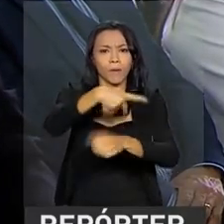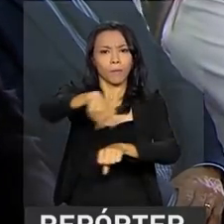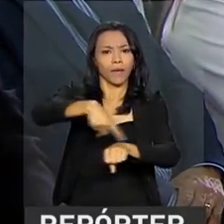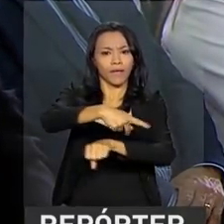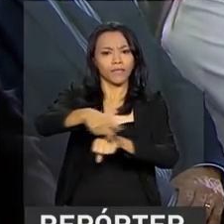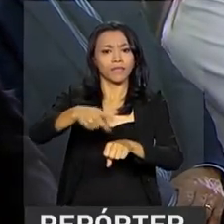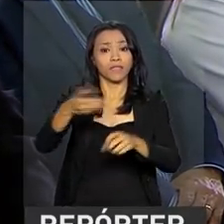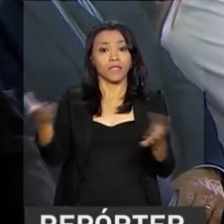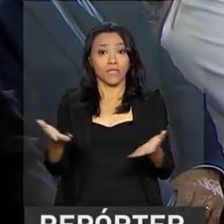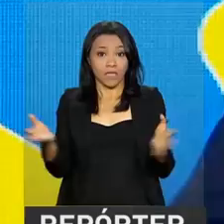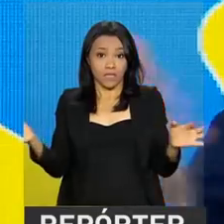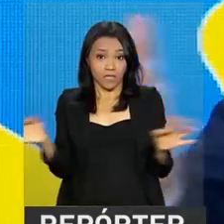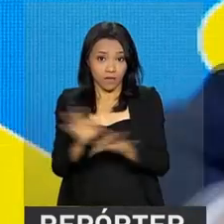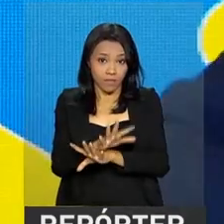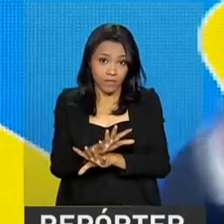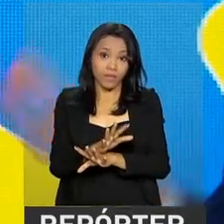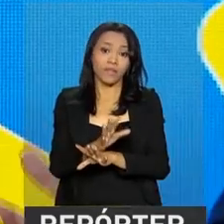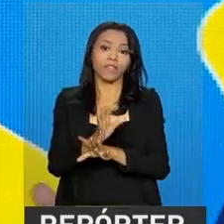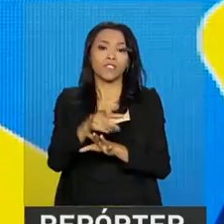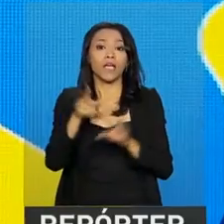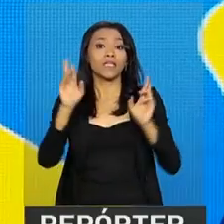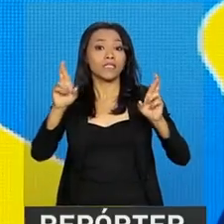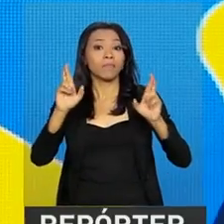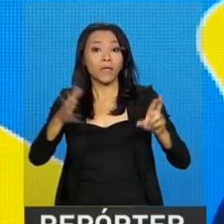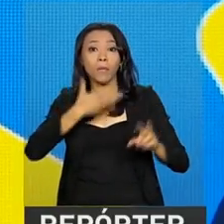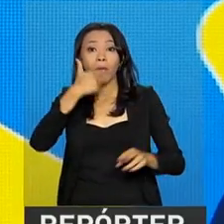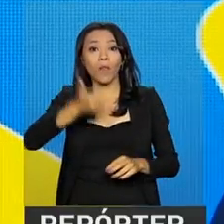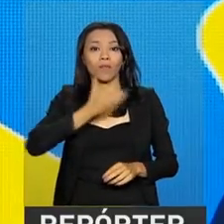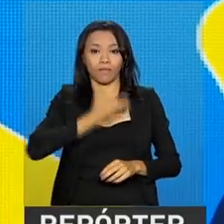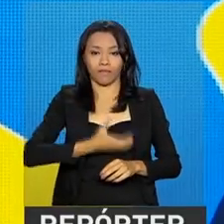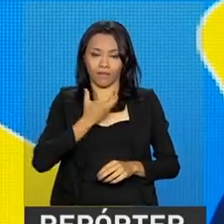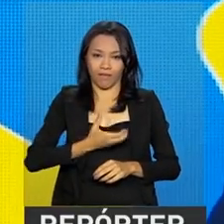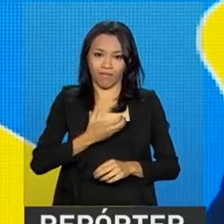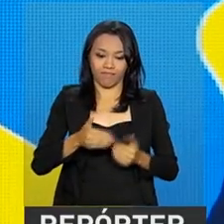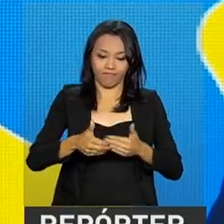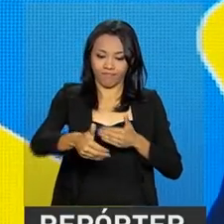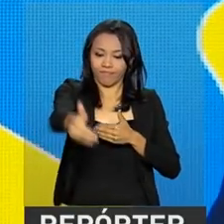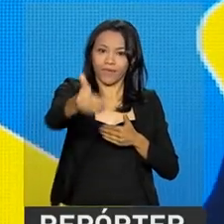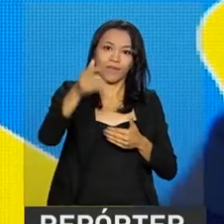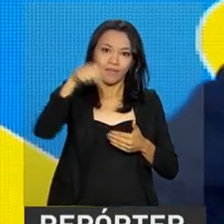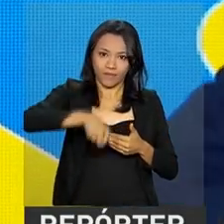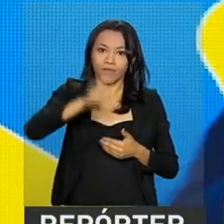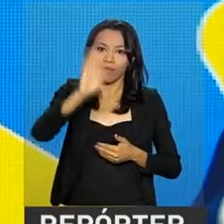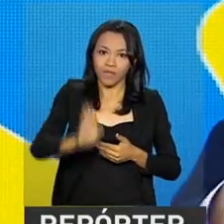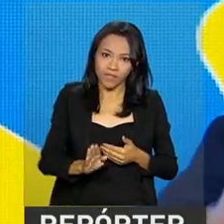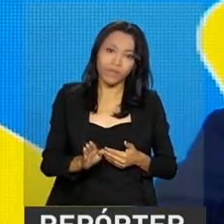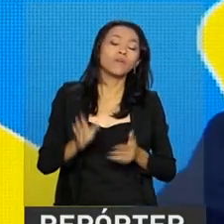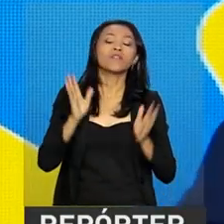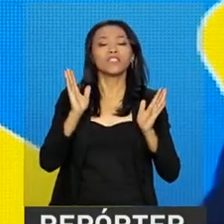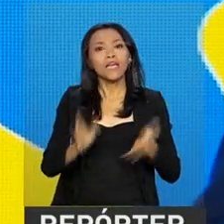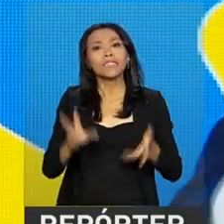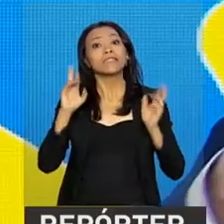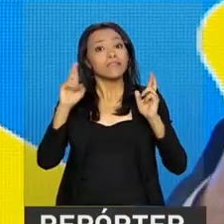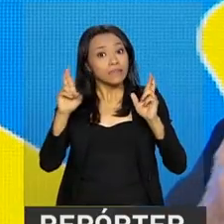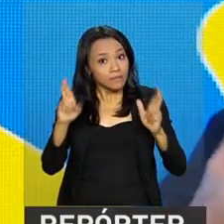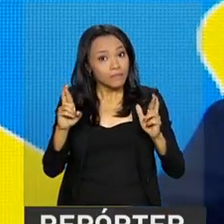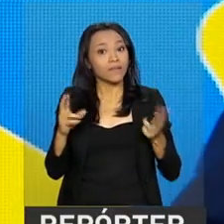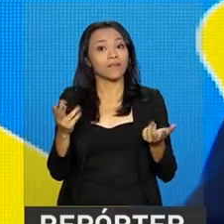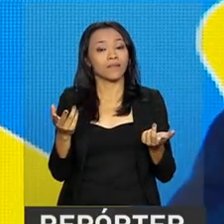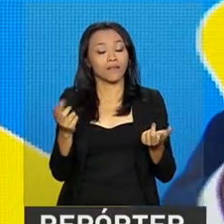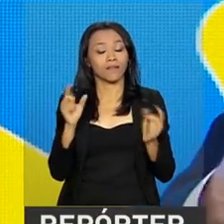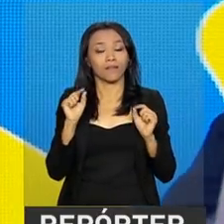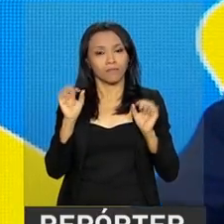terminou o ano crescendo no norte espera o melhor natal dos últimos anos no brasil já se espera de